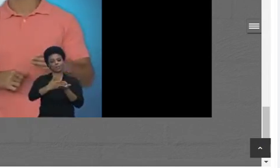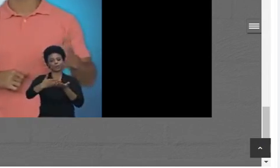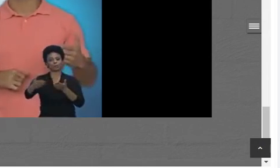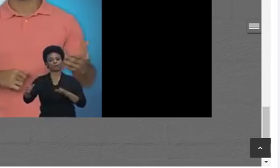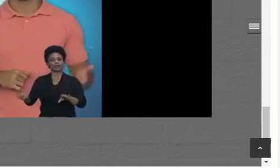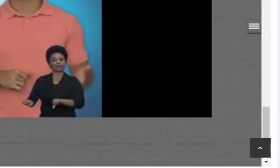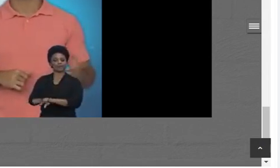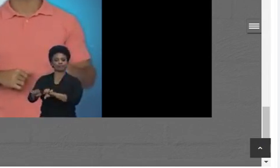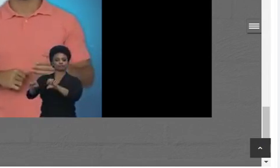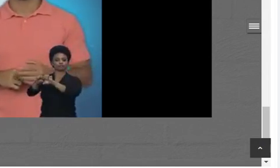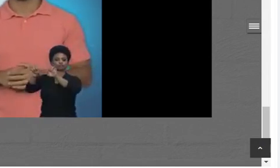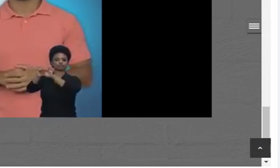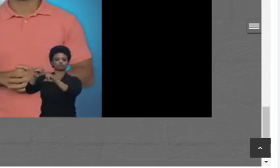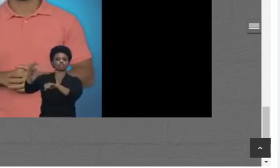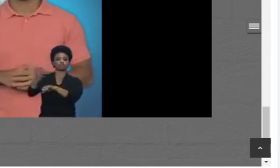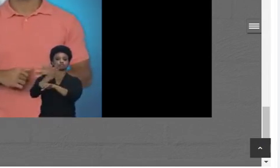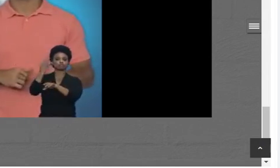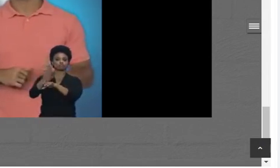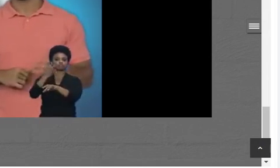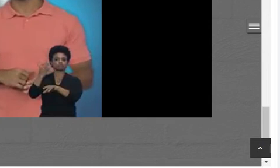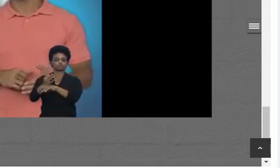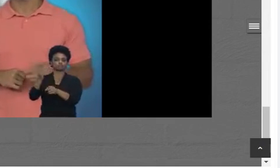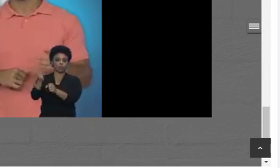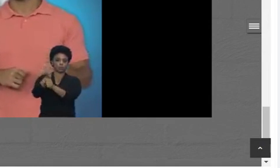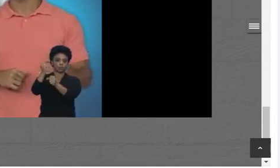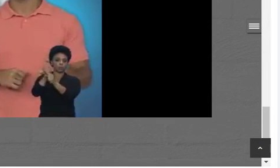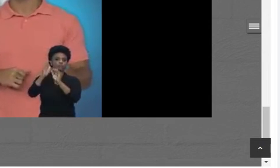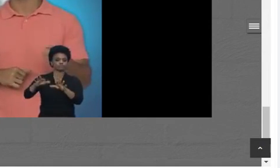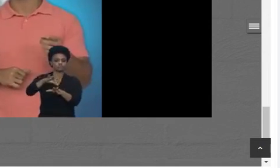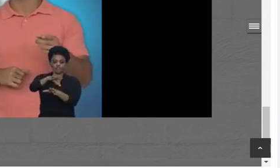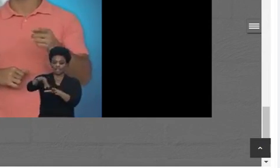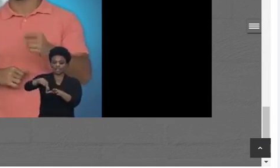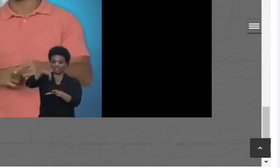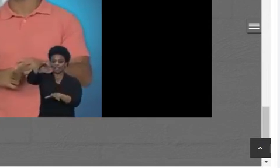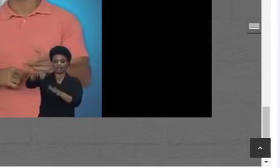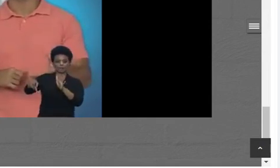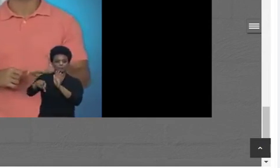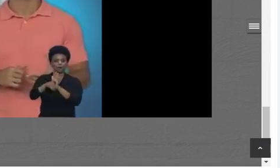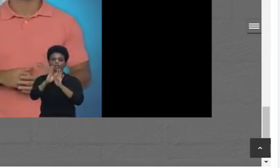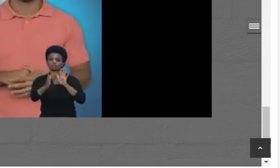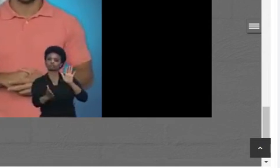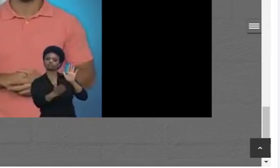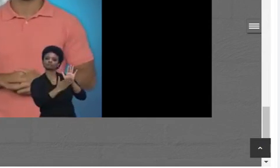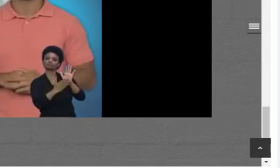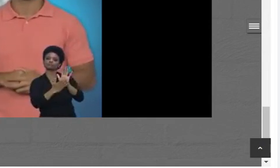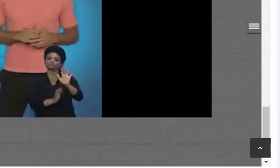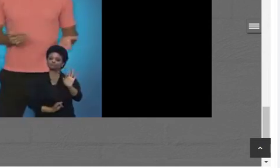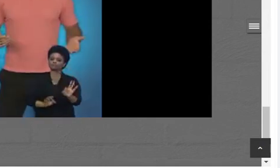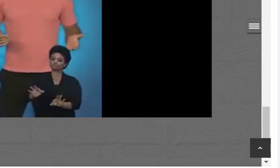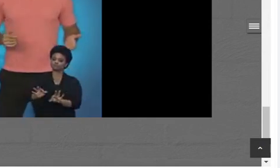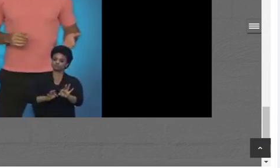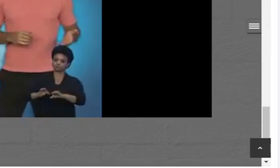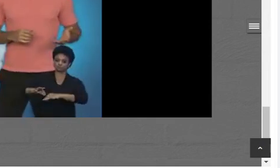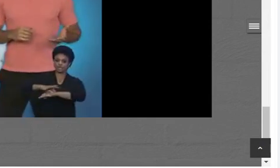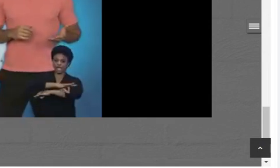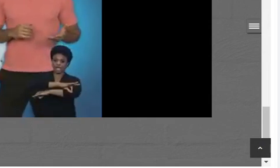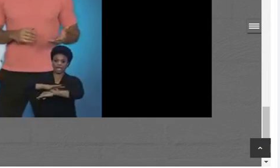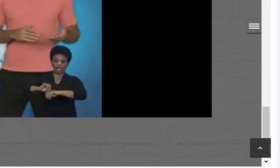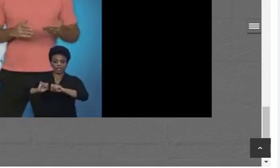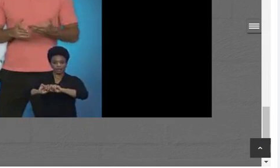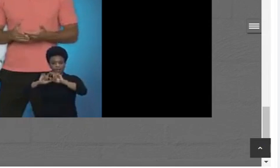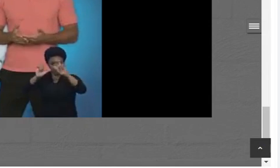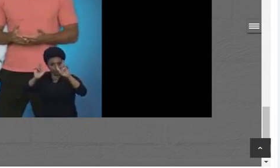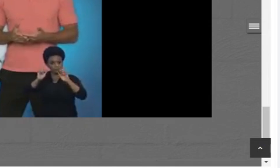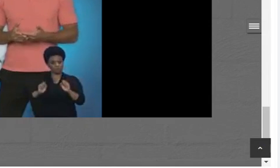estruturas de sustentação da edificação, que são escolhidas de acordo com o que foi proposto no projeto arquitetônico. Claro, elas ainda podem